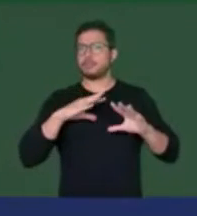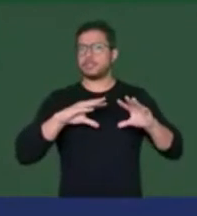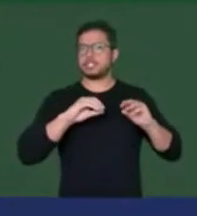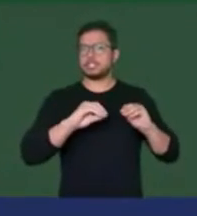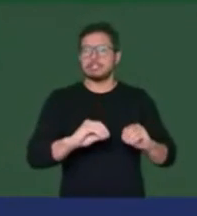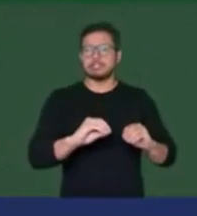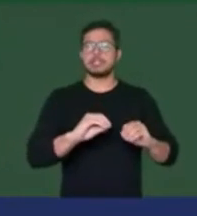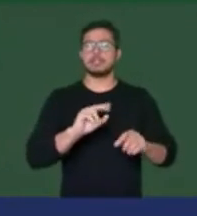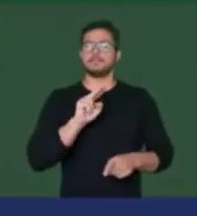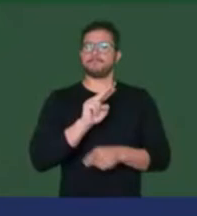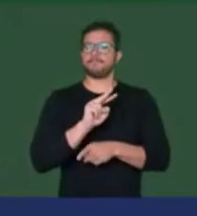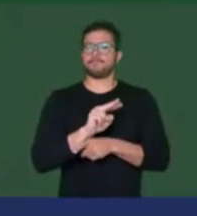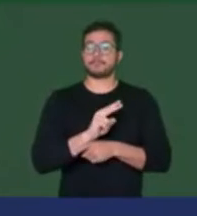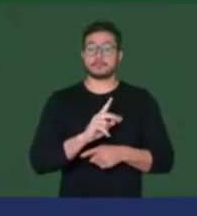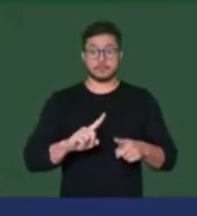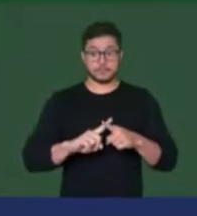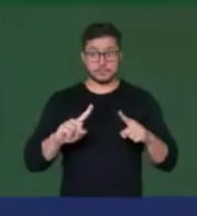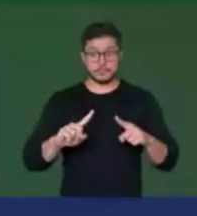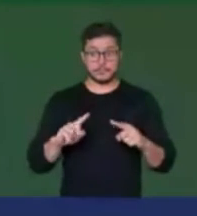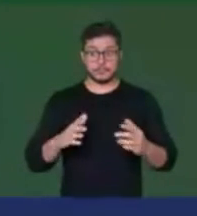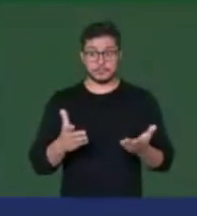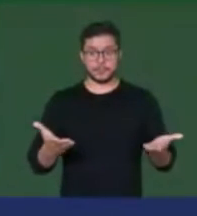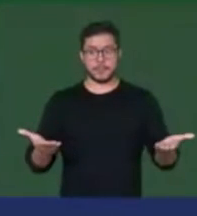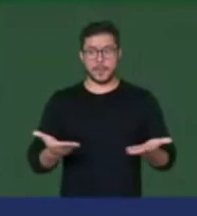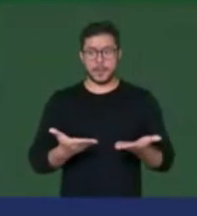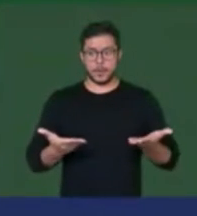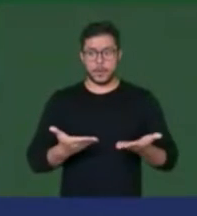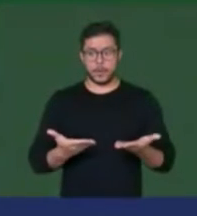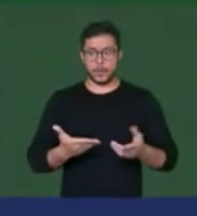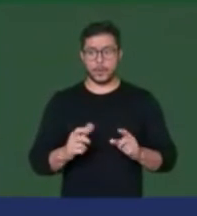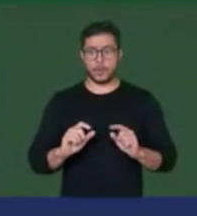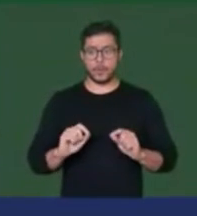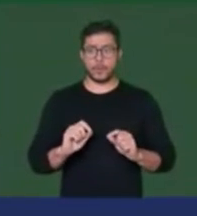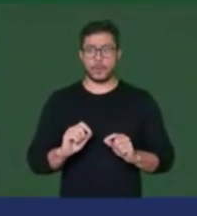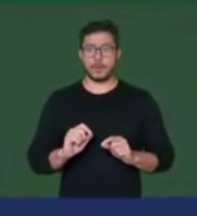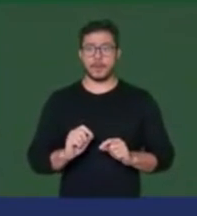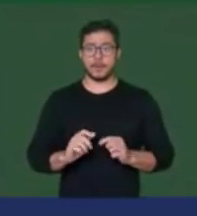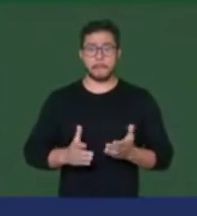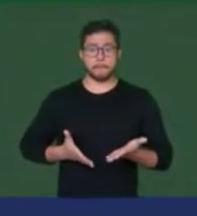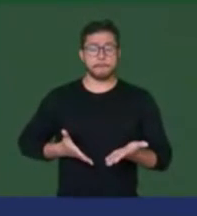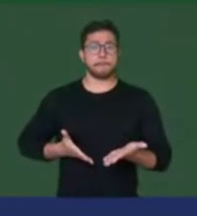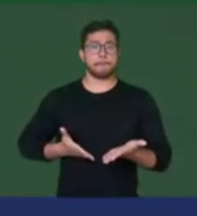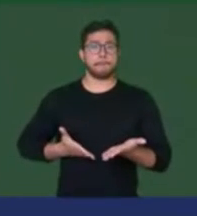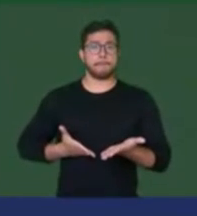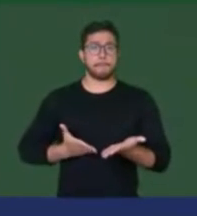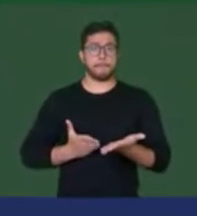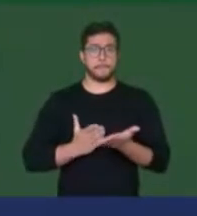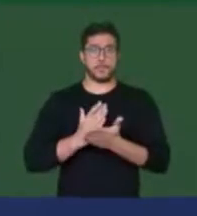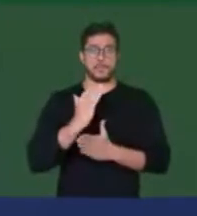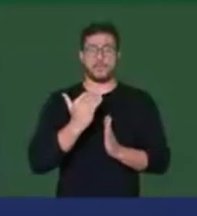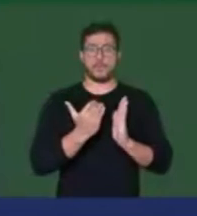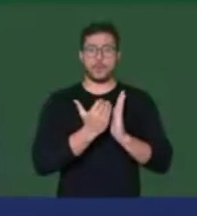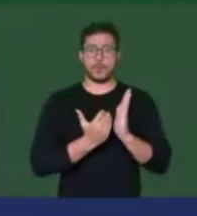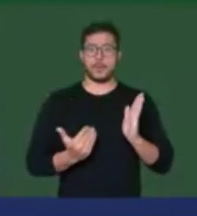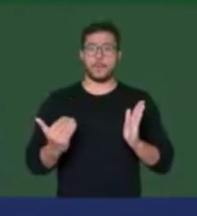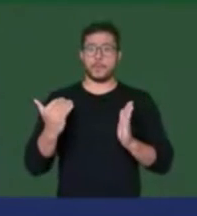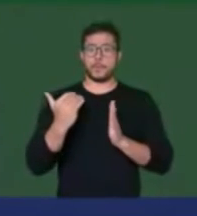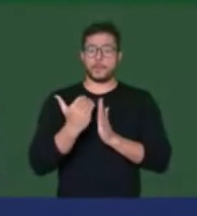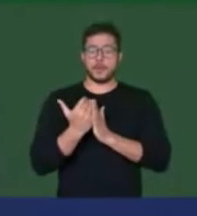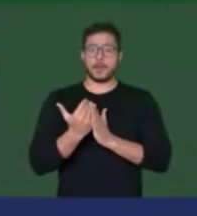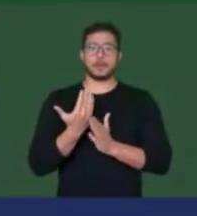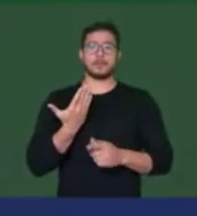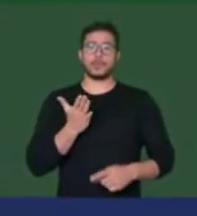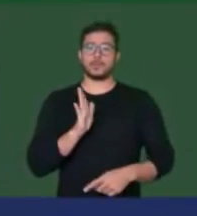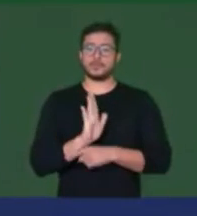que ao romper esse gasto e aprovar um aumento do Auxílio Brasil,